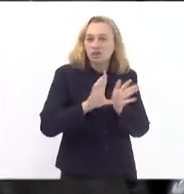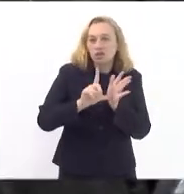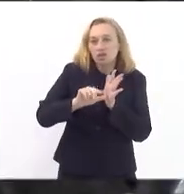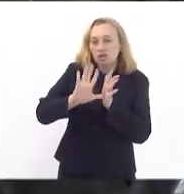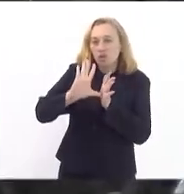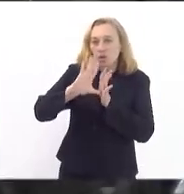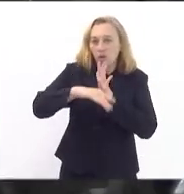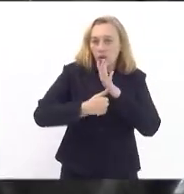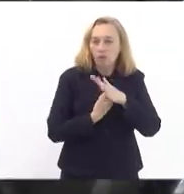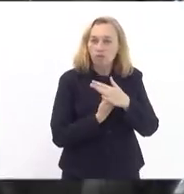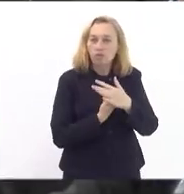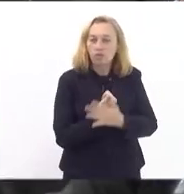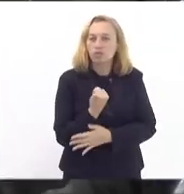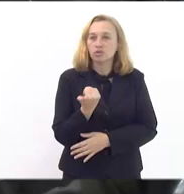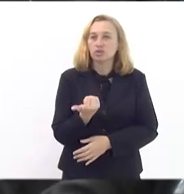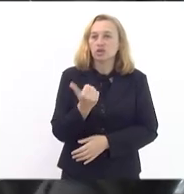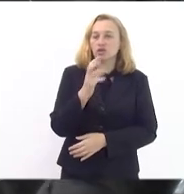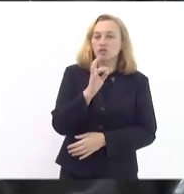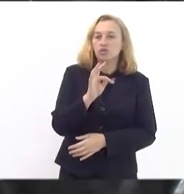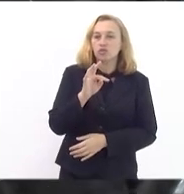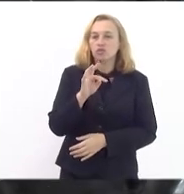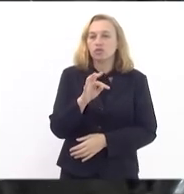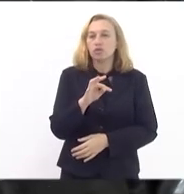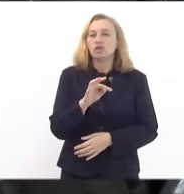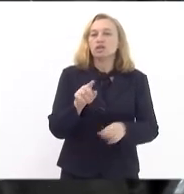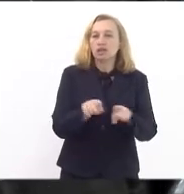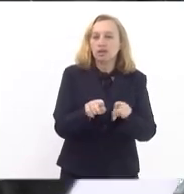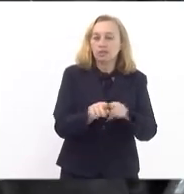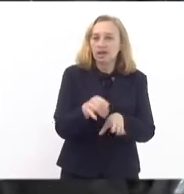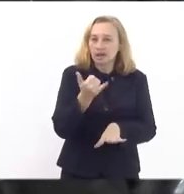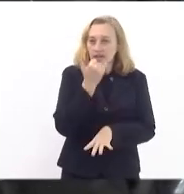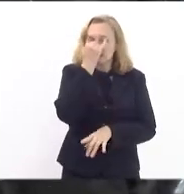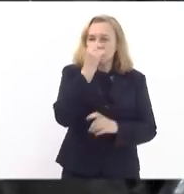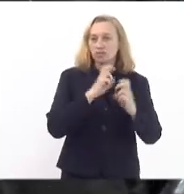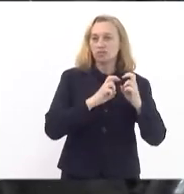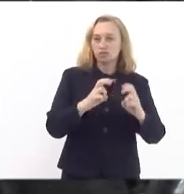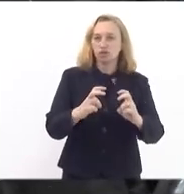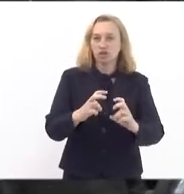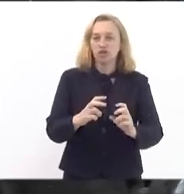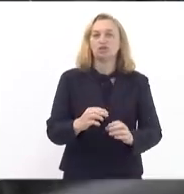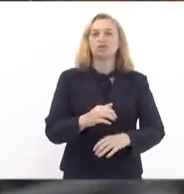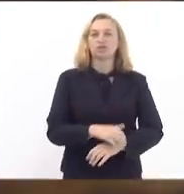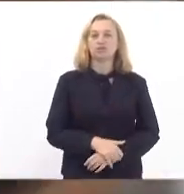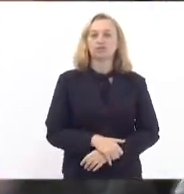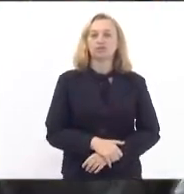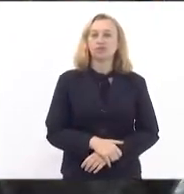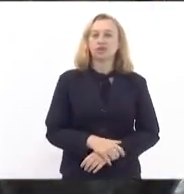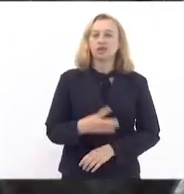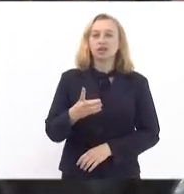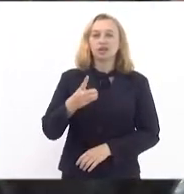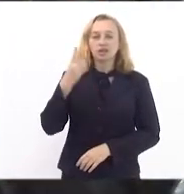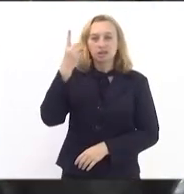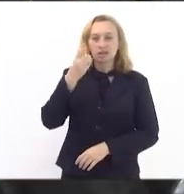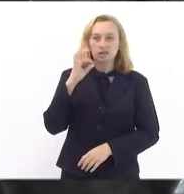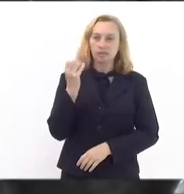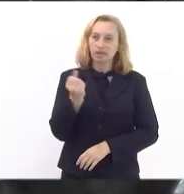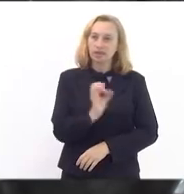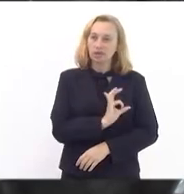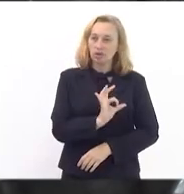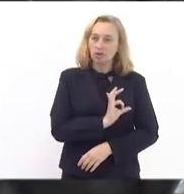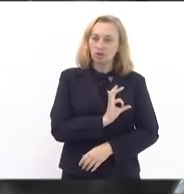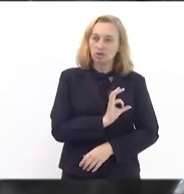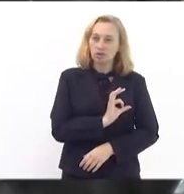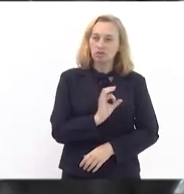acidentes e mortes ocorridas nas estações dos trens administrado pela SuperVia da Marta Rocha vai